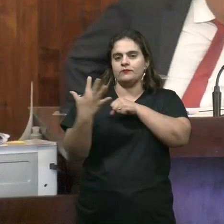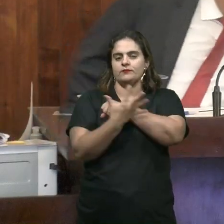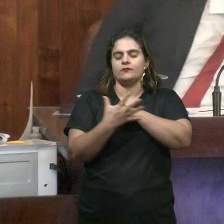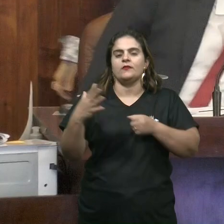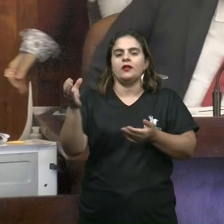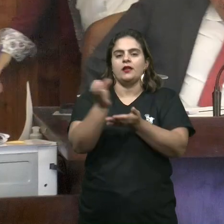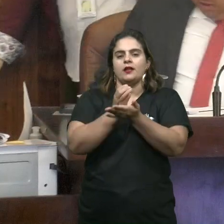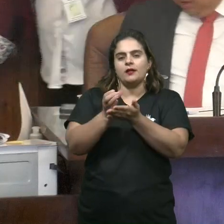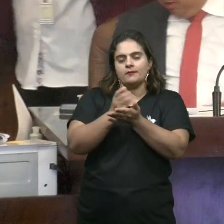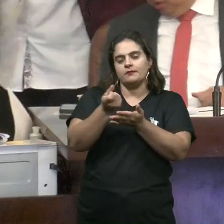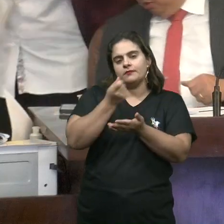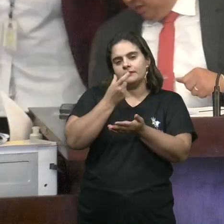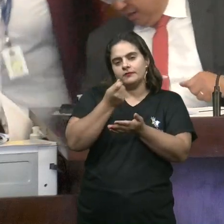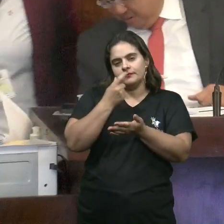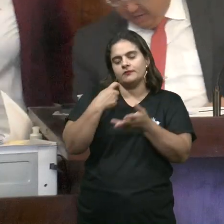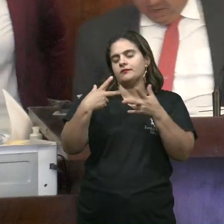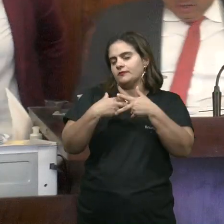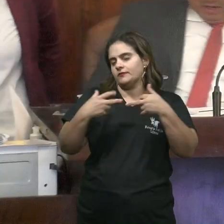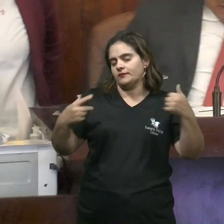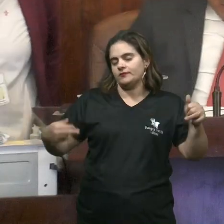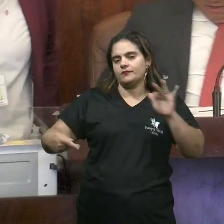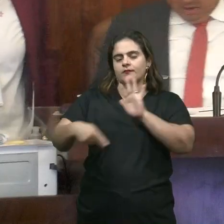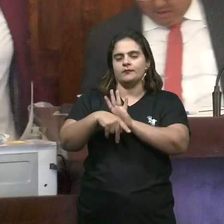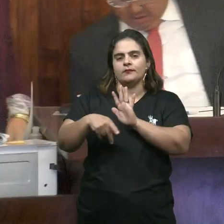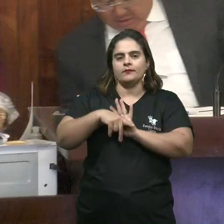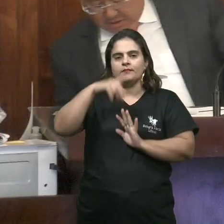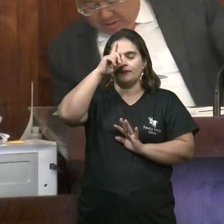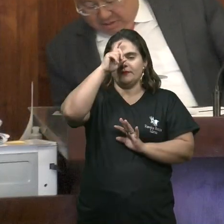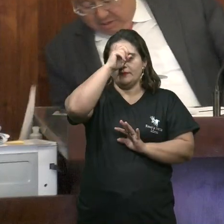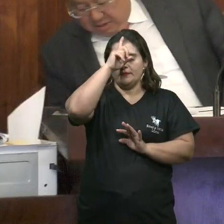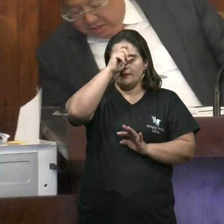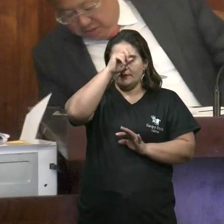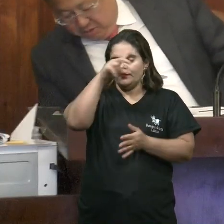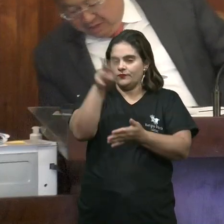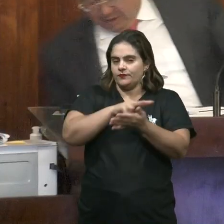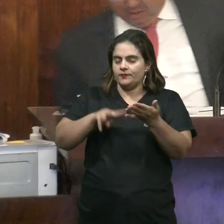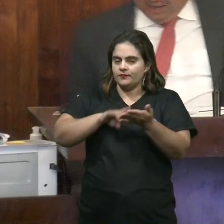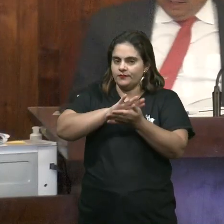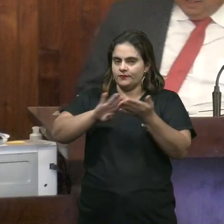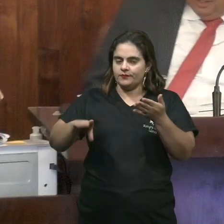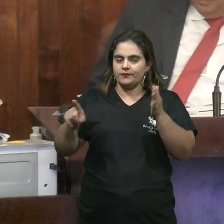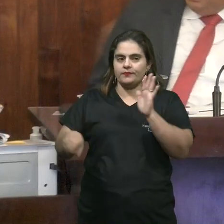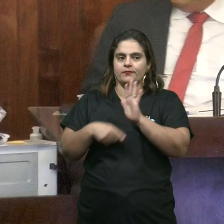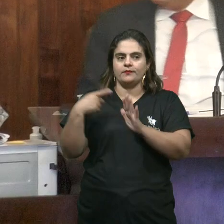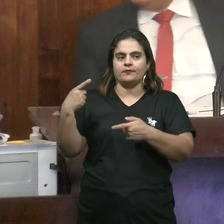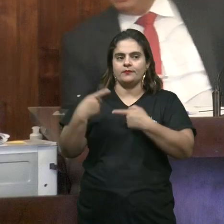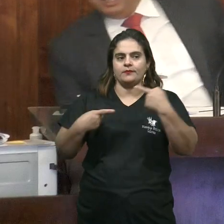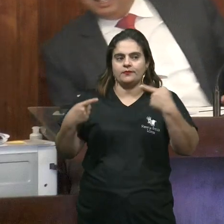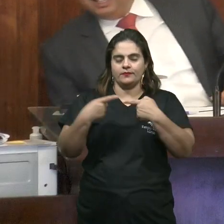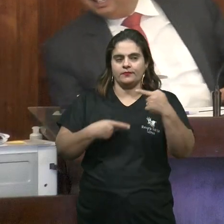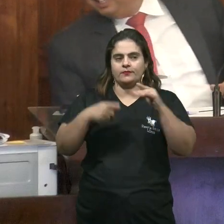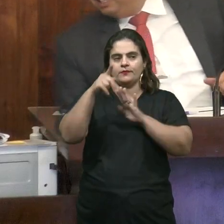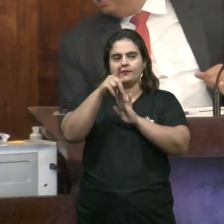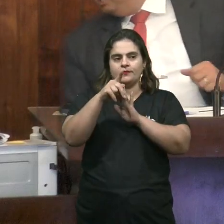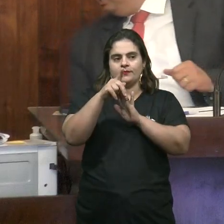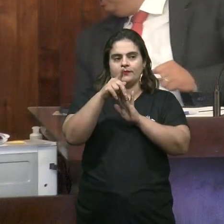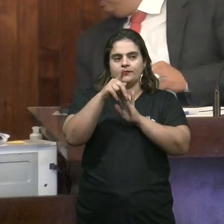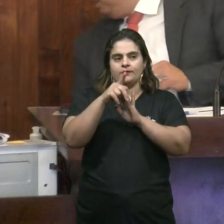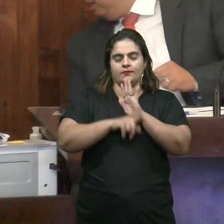medicamentos, insumos e equipamentos na área da saúde. Despeçada a leitura, está em primeira discussão